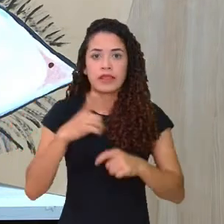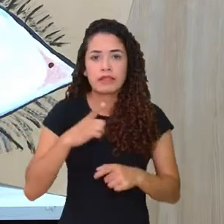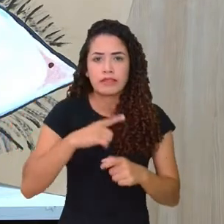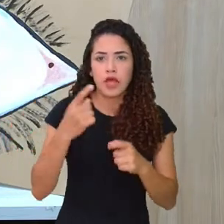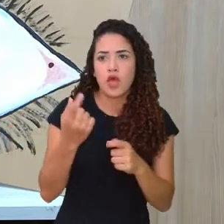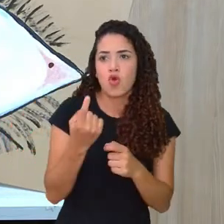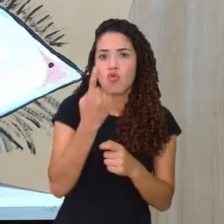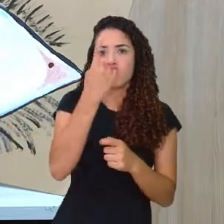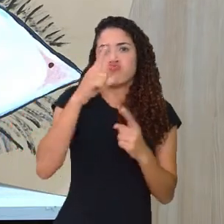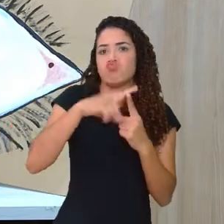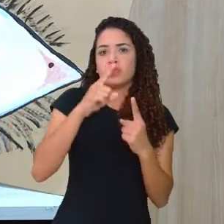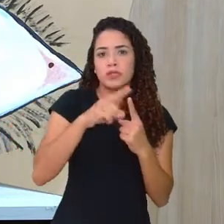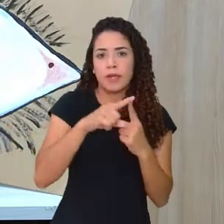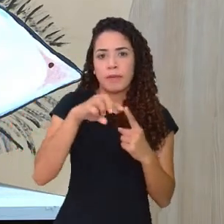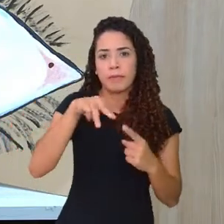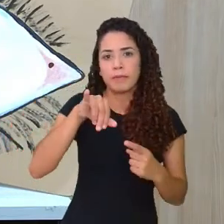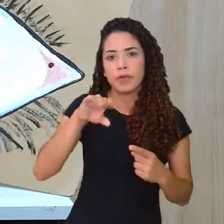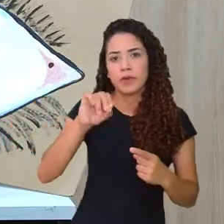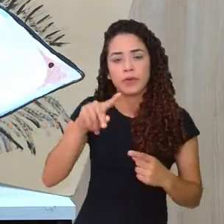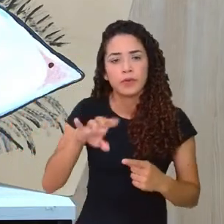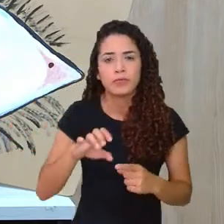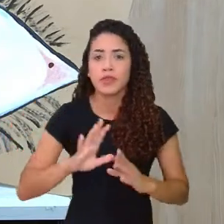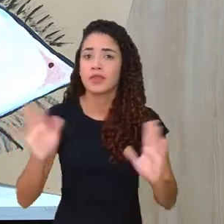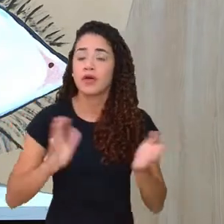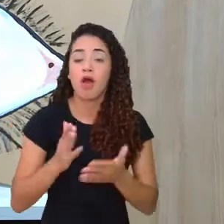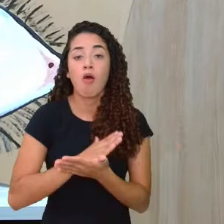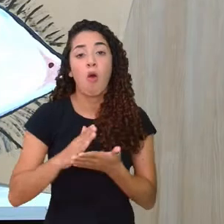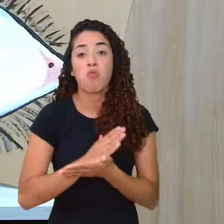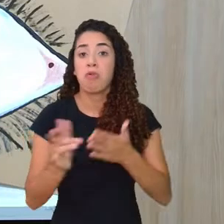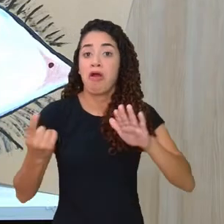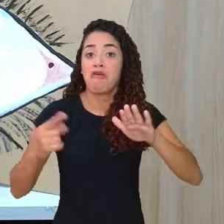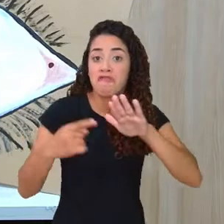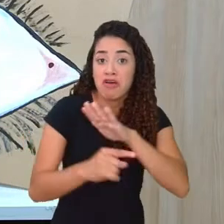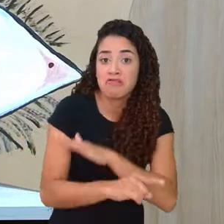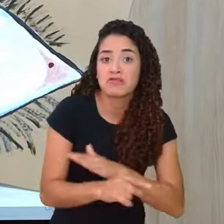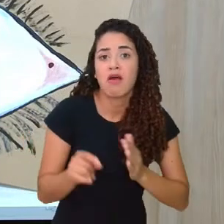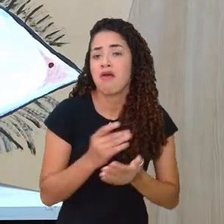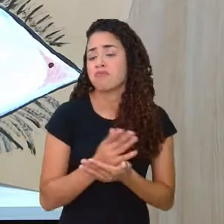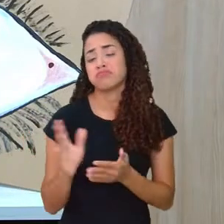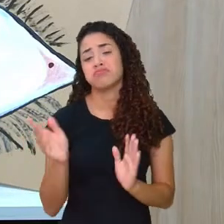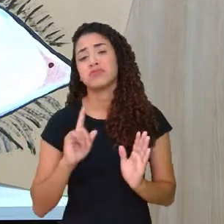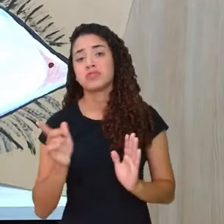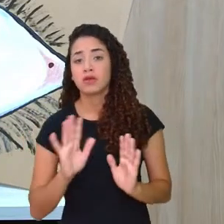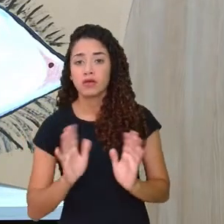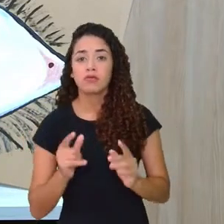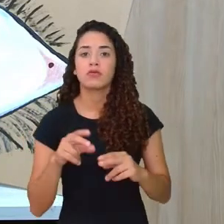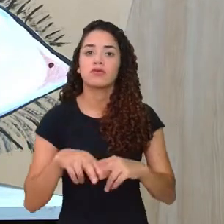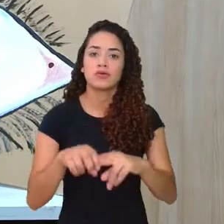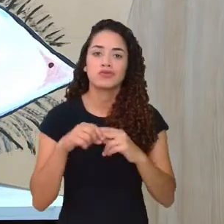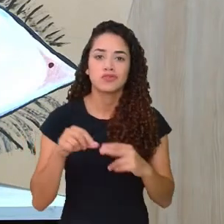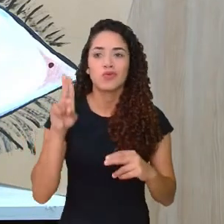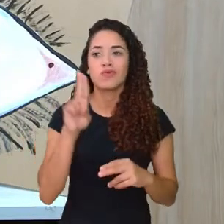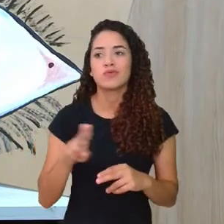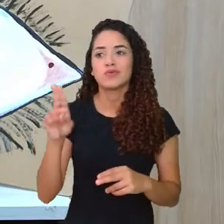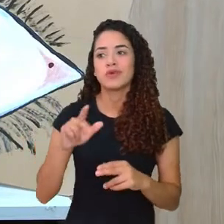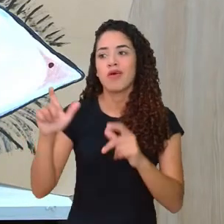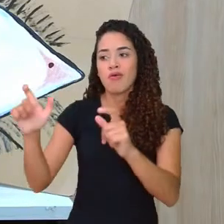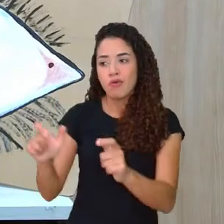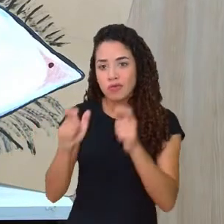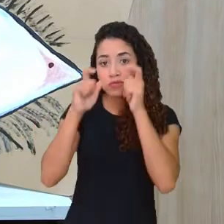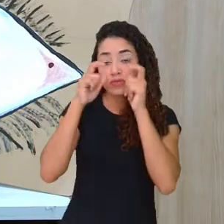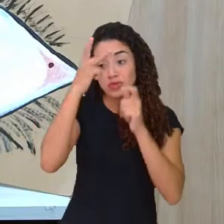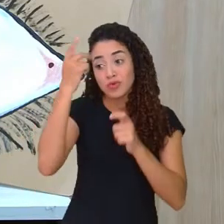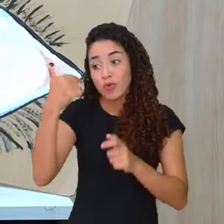questão aí da miopia, tem gente que tem um caso mais avançado, outro menos avançado. Então, utilizar óculos de outra pessoa não é uma boa,